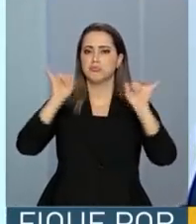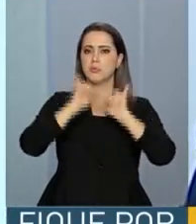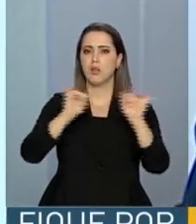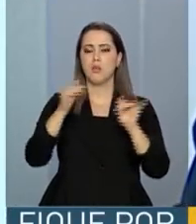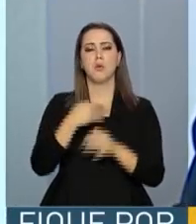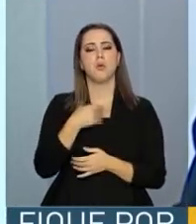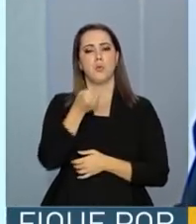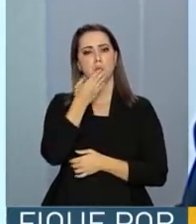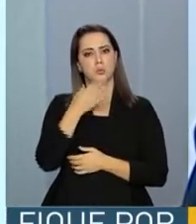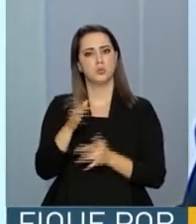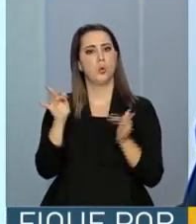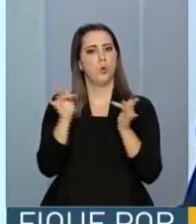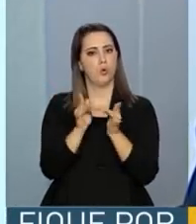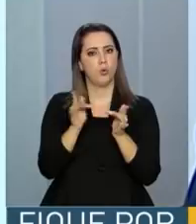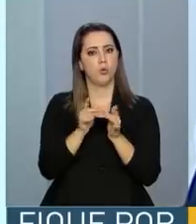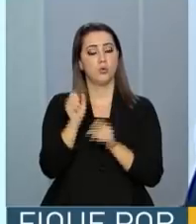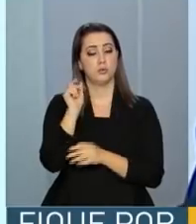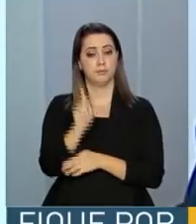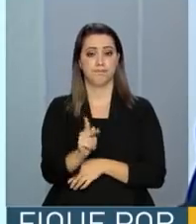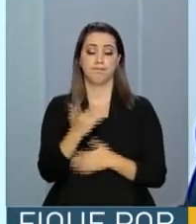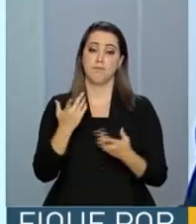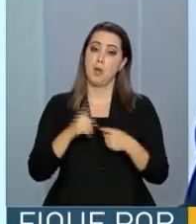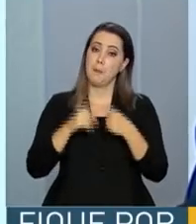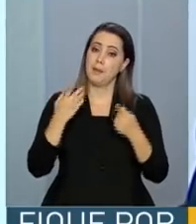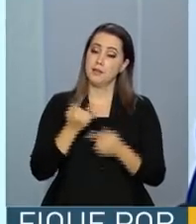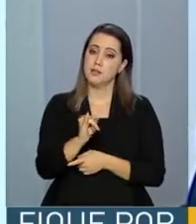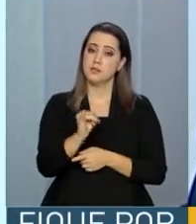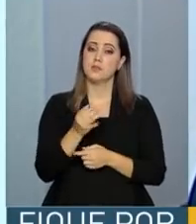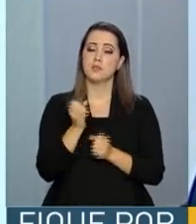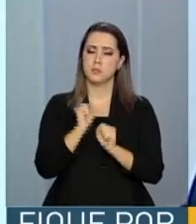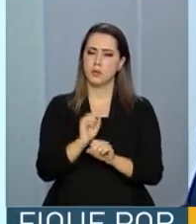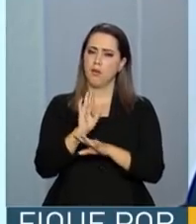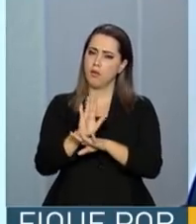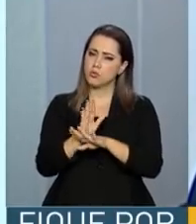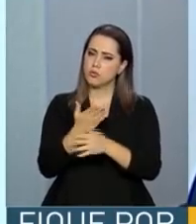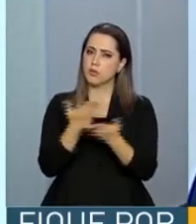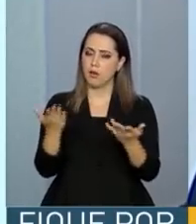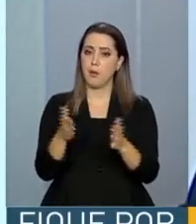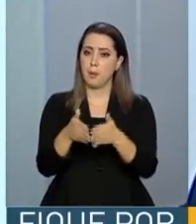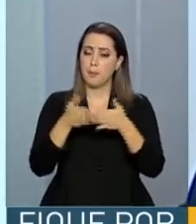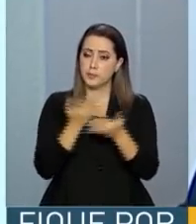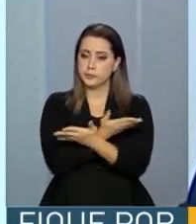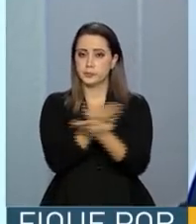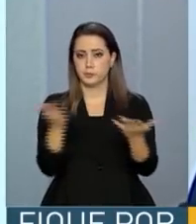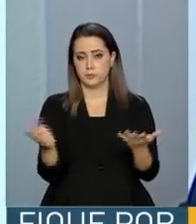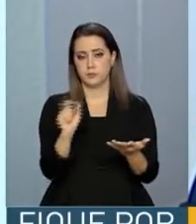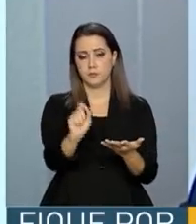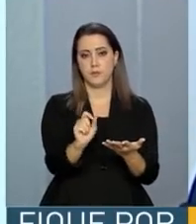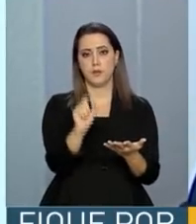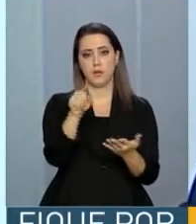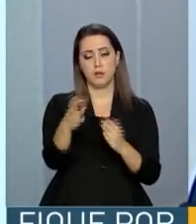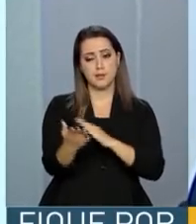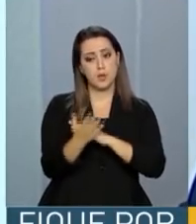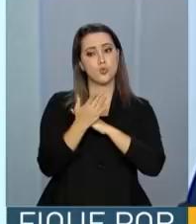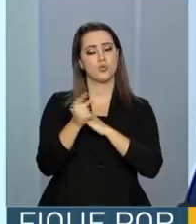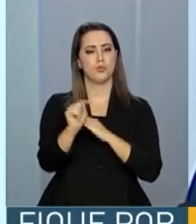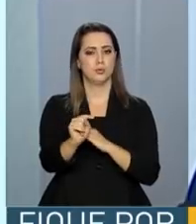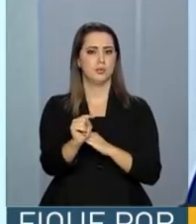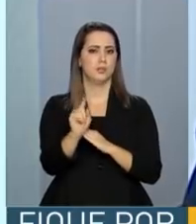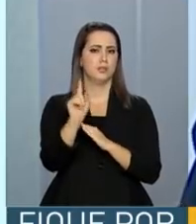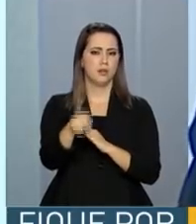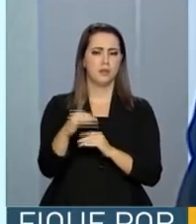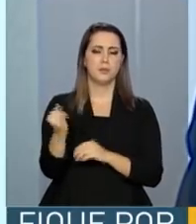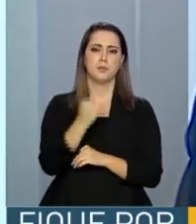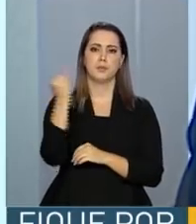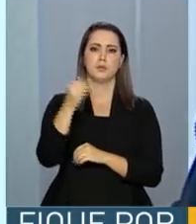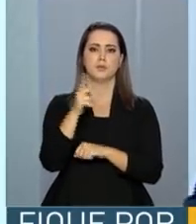favoráveis à reforma da previdência mas se vocês puderem colaborar eu pediria muito esse auxílio que é é